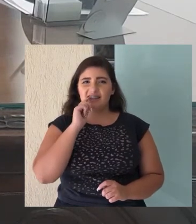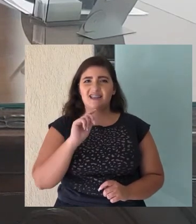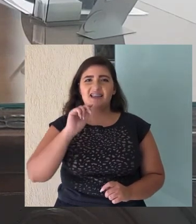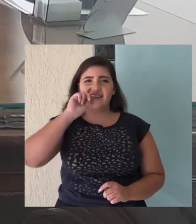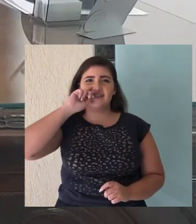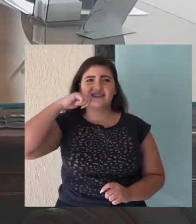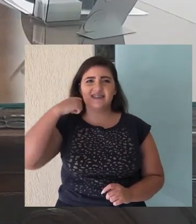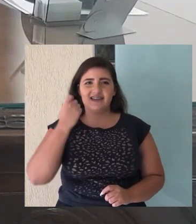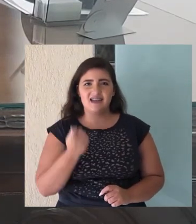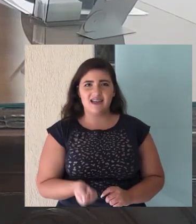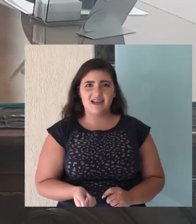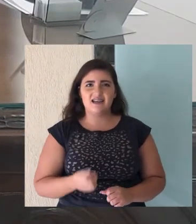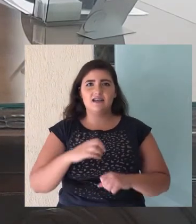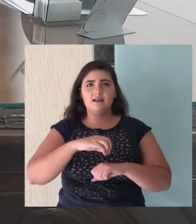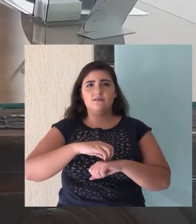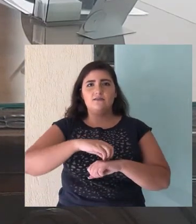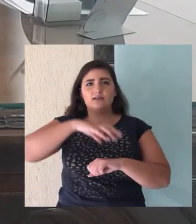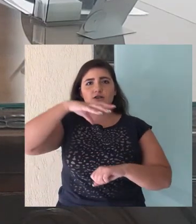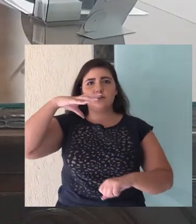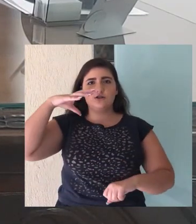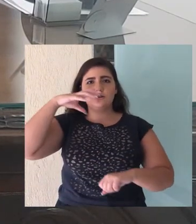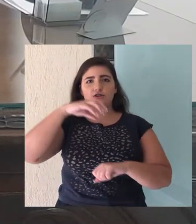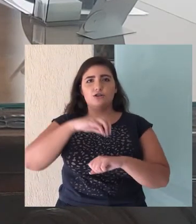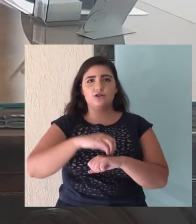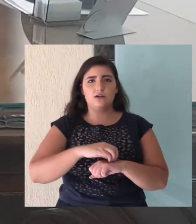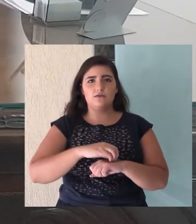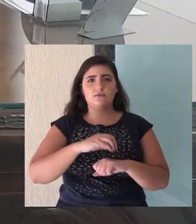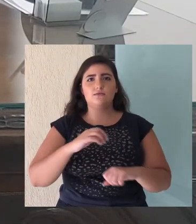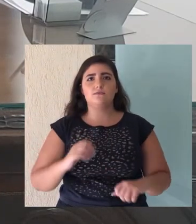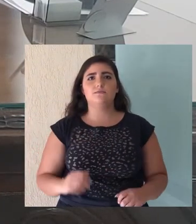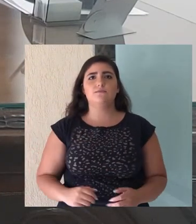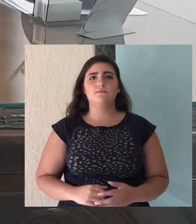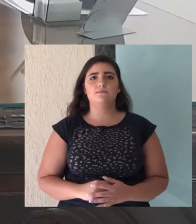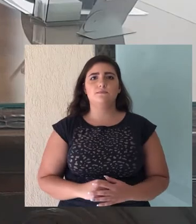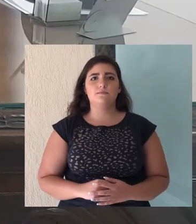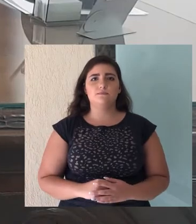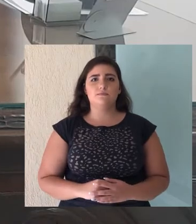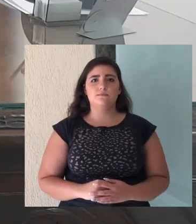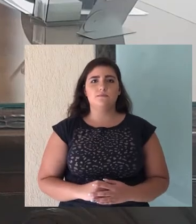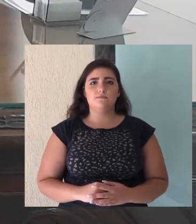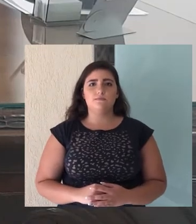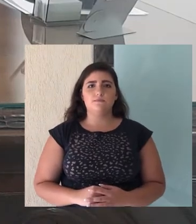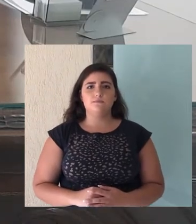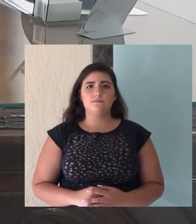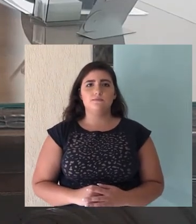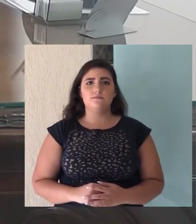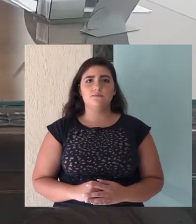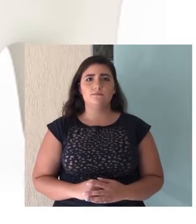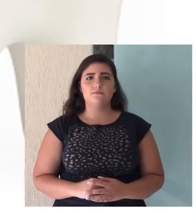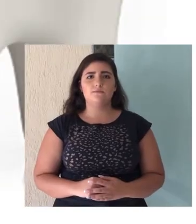seja, pode vir até mesmo a ter uma perda óssea.